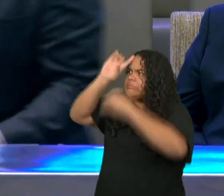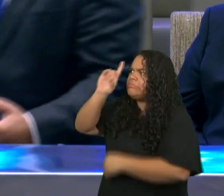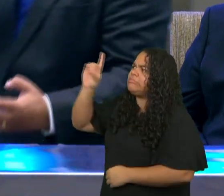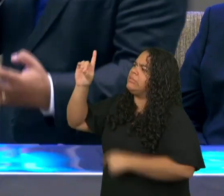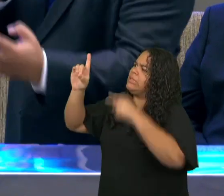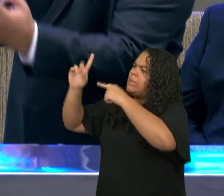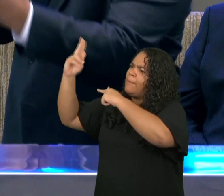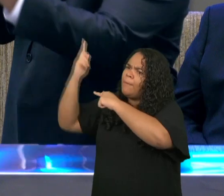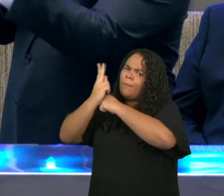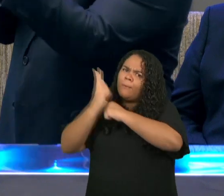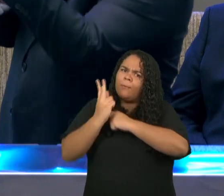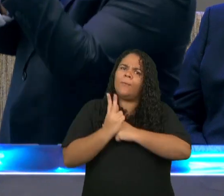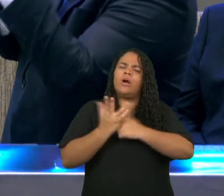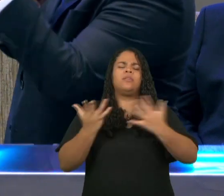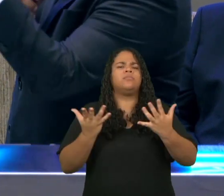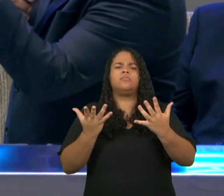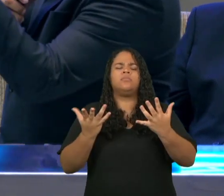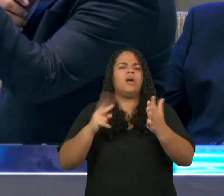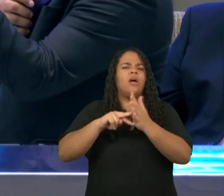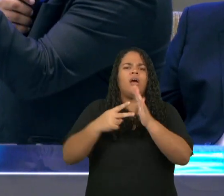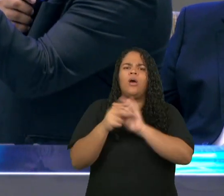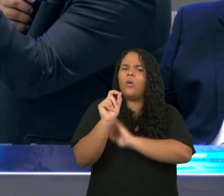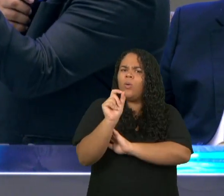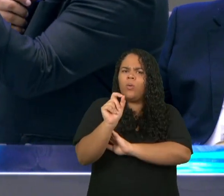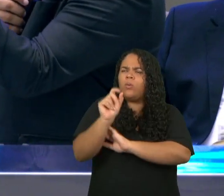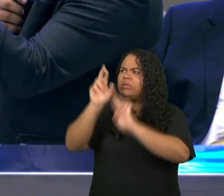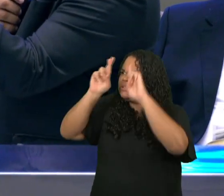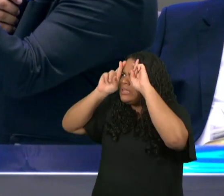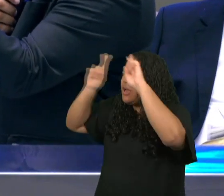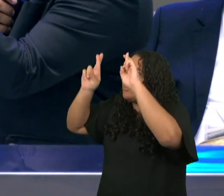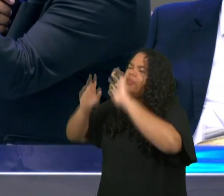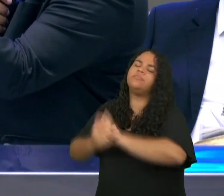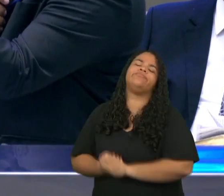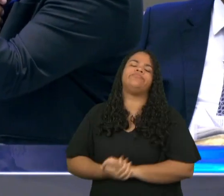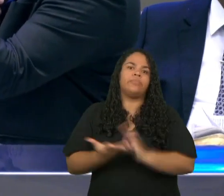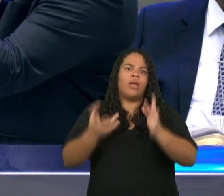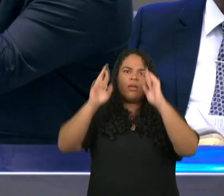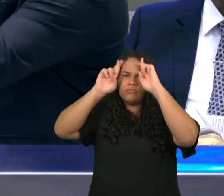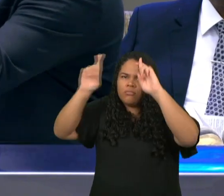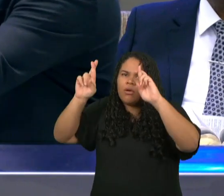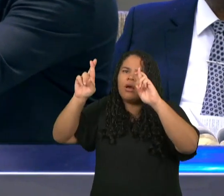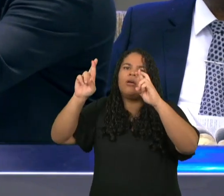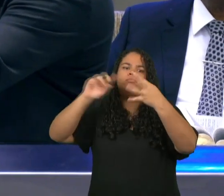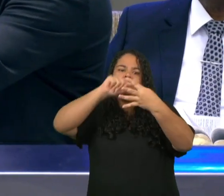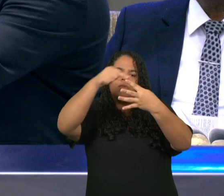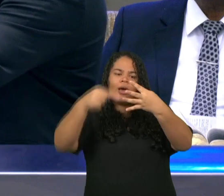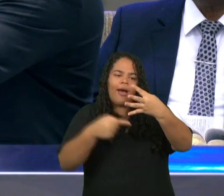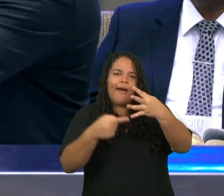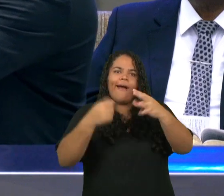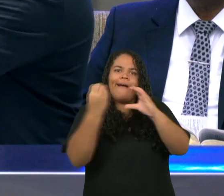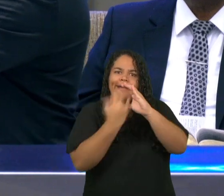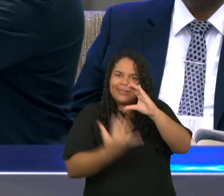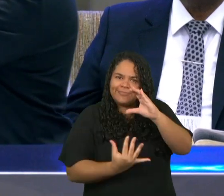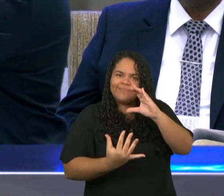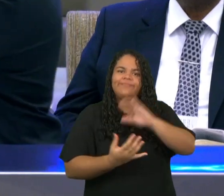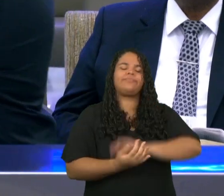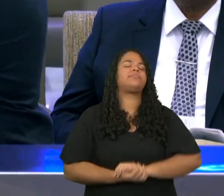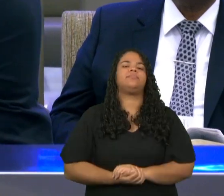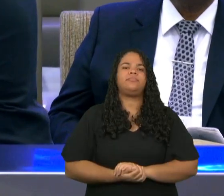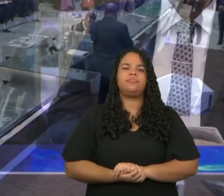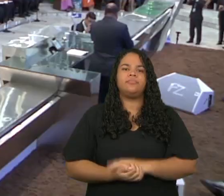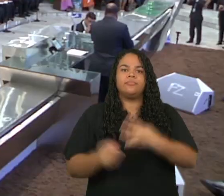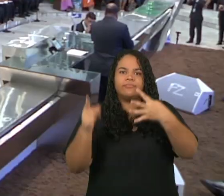honra, ela tem quatro características. Quer anotar? Primeiro, diga comigo: